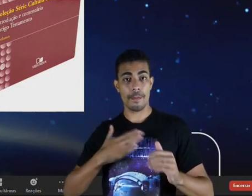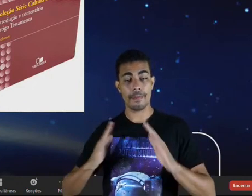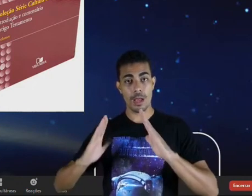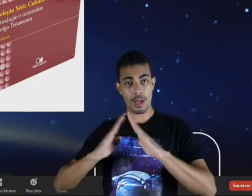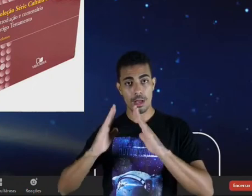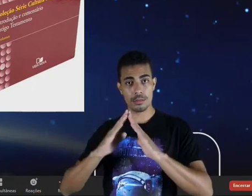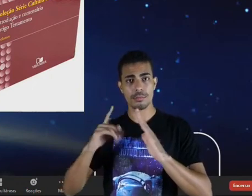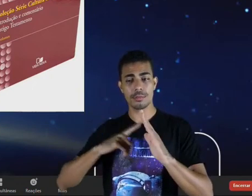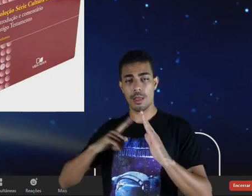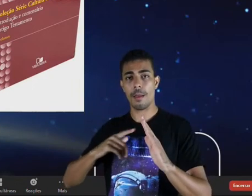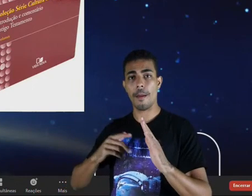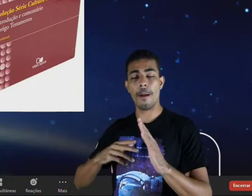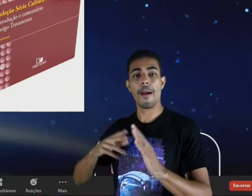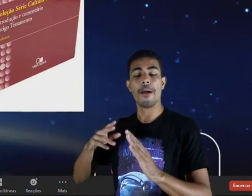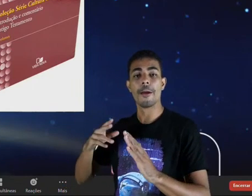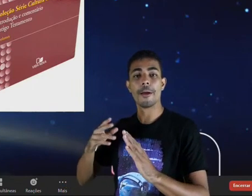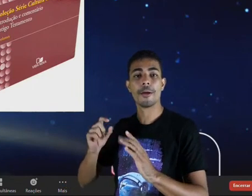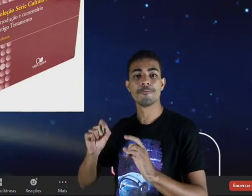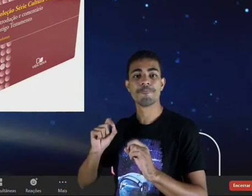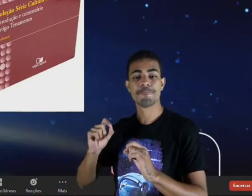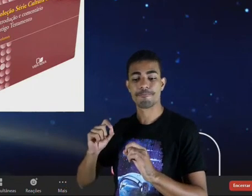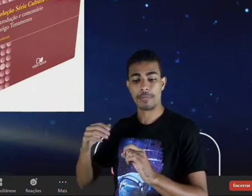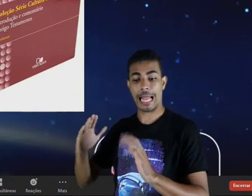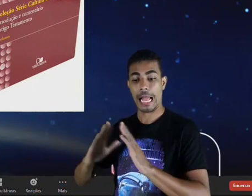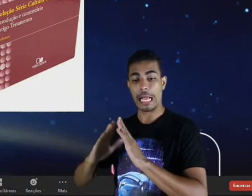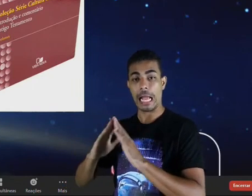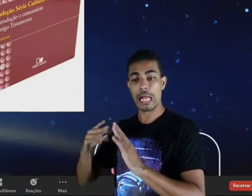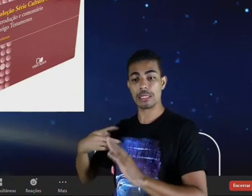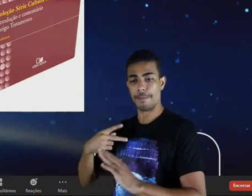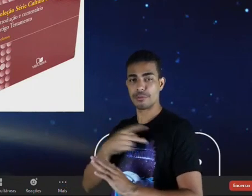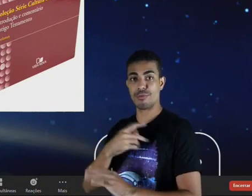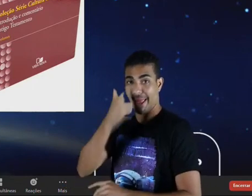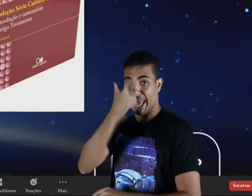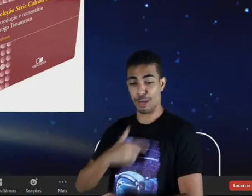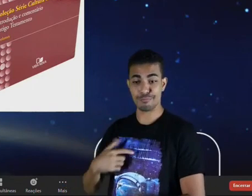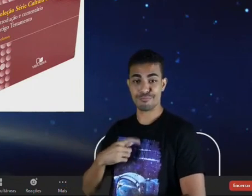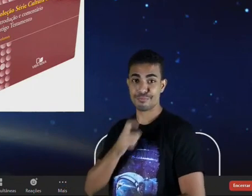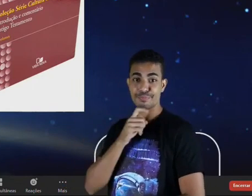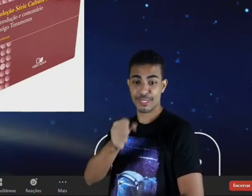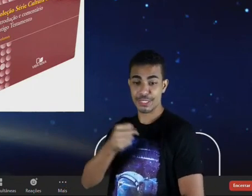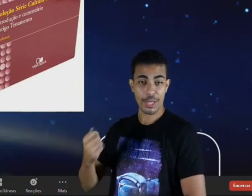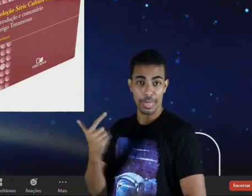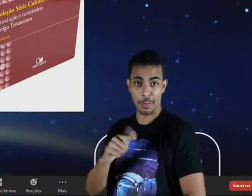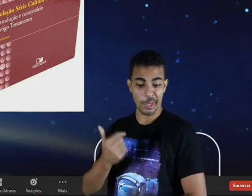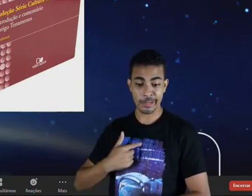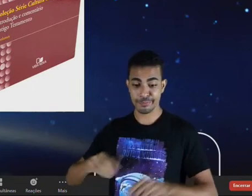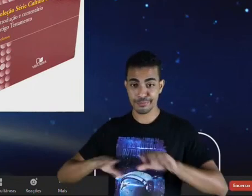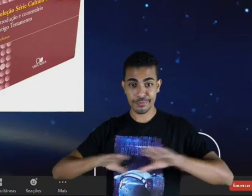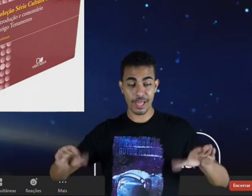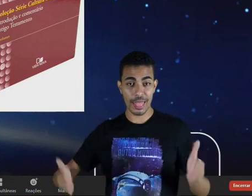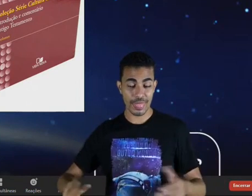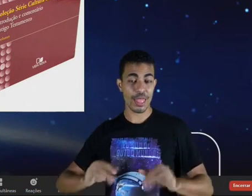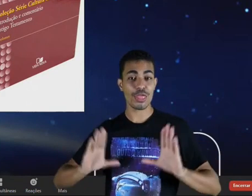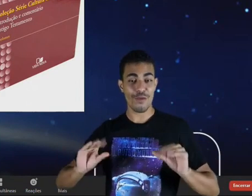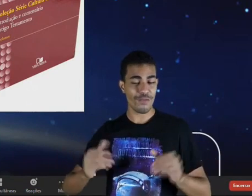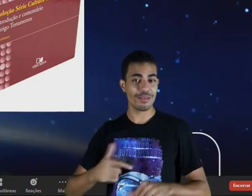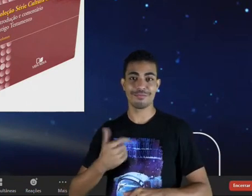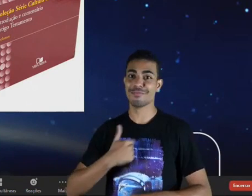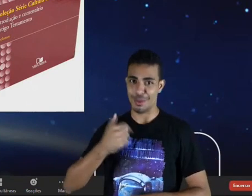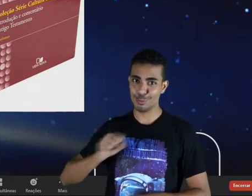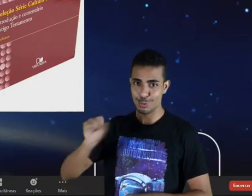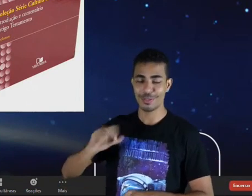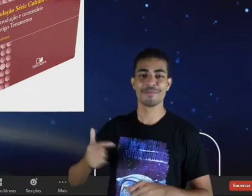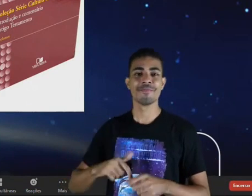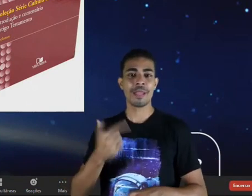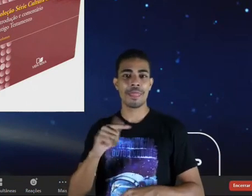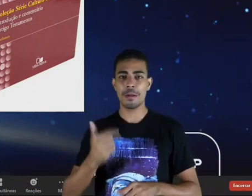Uberaba, casa pastoral, eu não tinha geladeira, eu não tinha sofá, eu era solteiro. Não tinha geladeira,